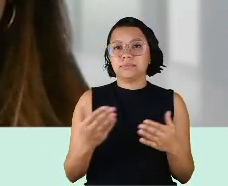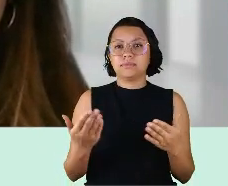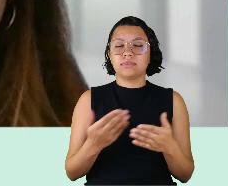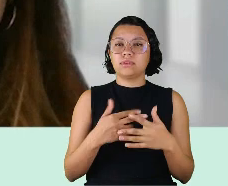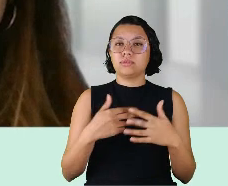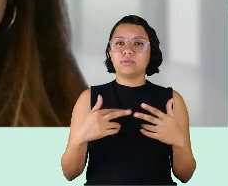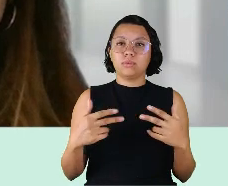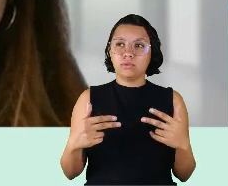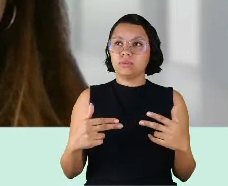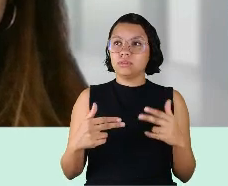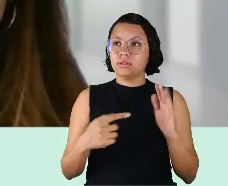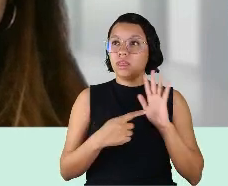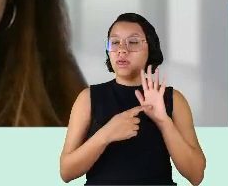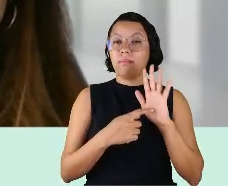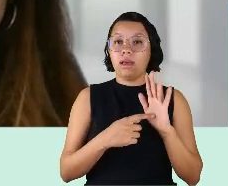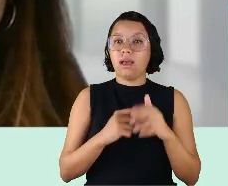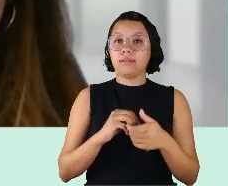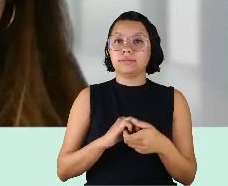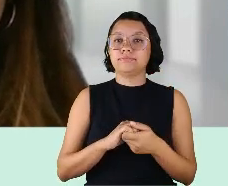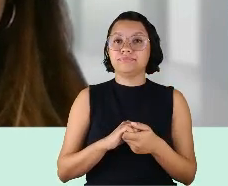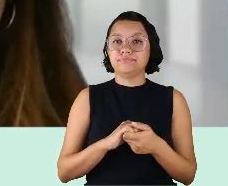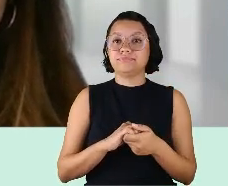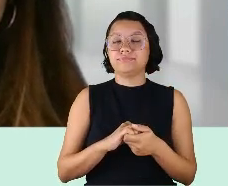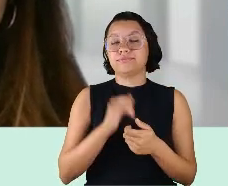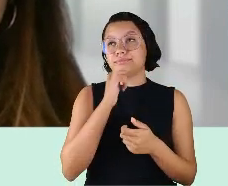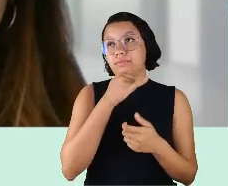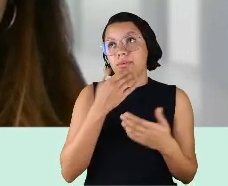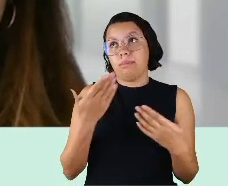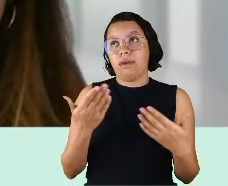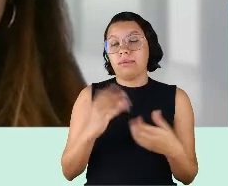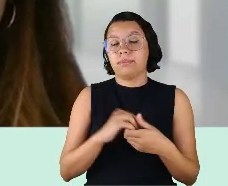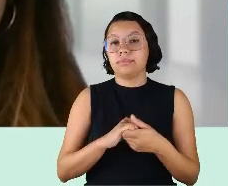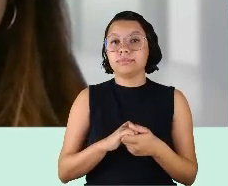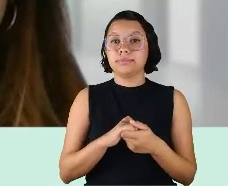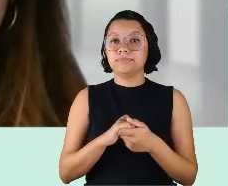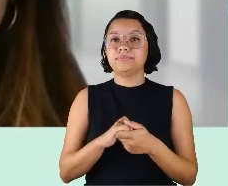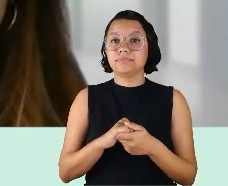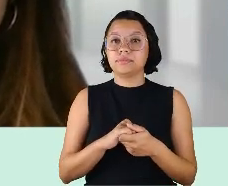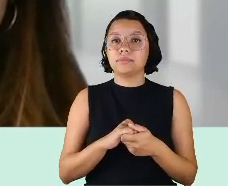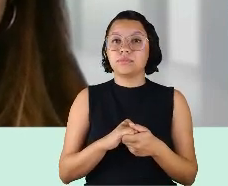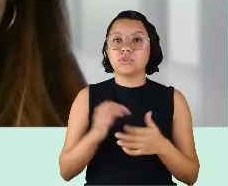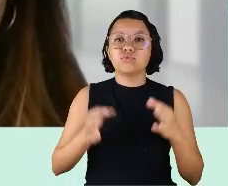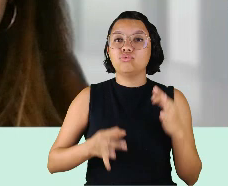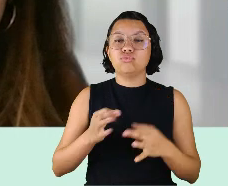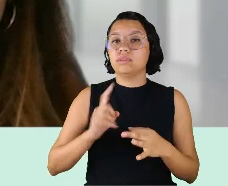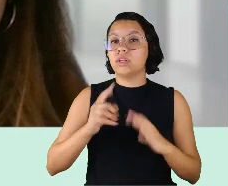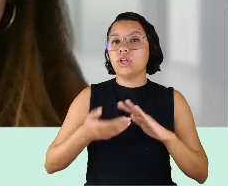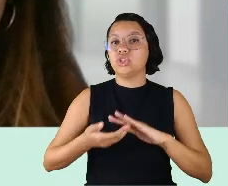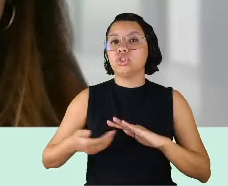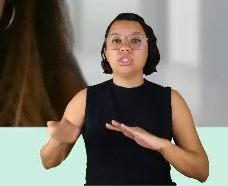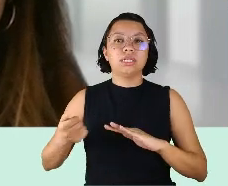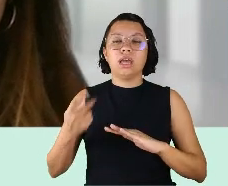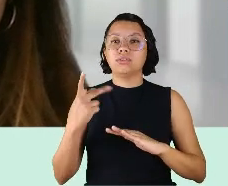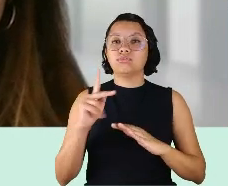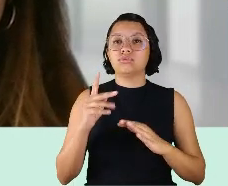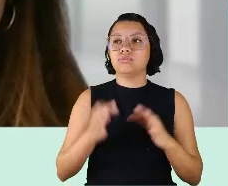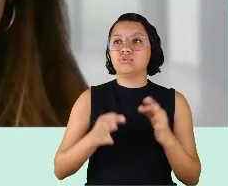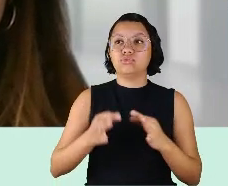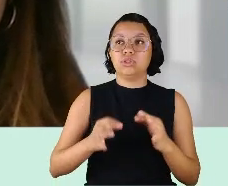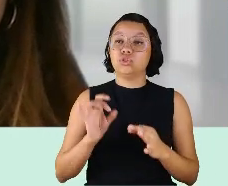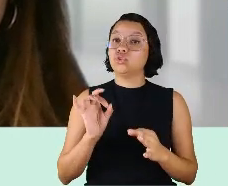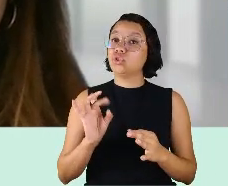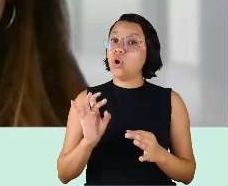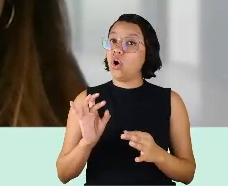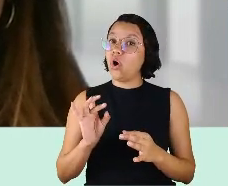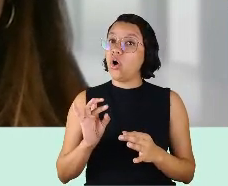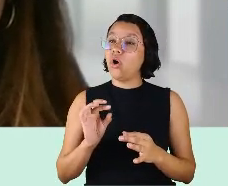essas coisas aparecem nas correições, infelizmente. O juiz não é desligado do seu juízo, a